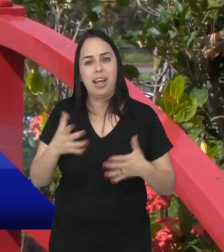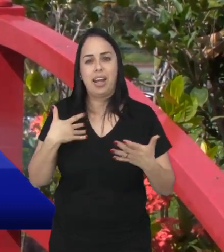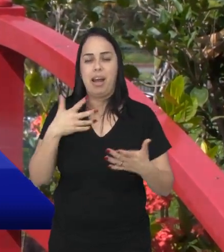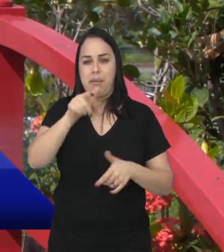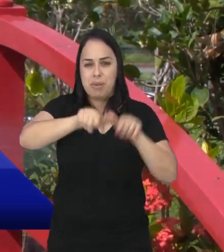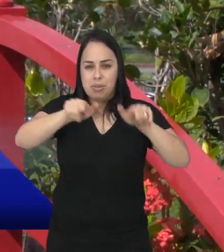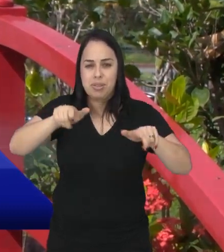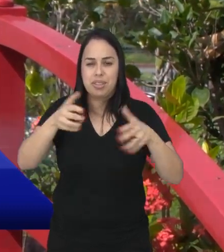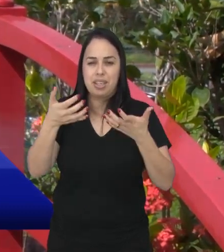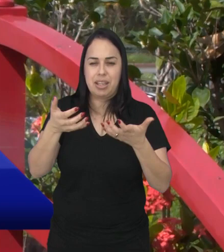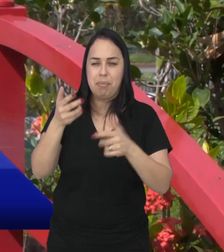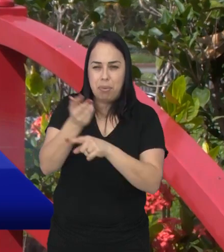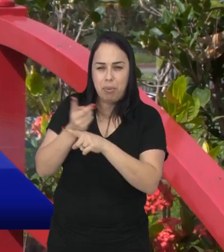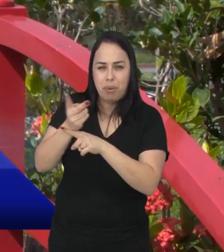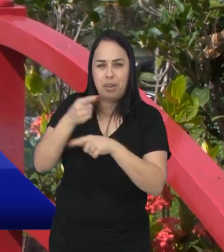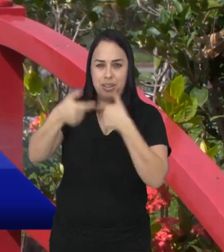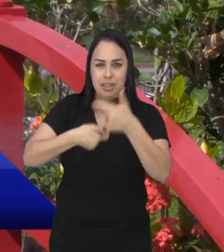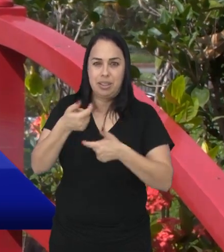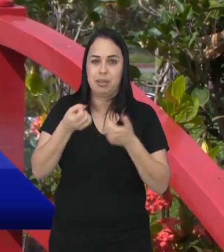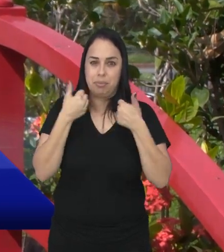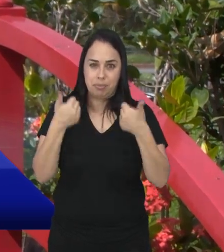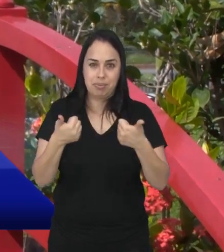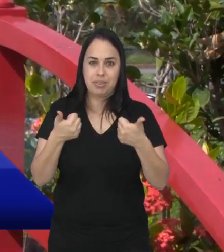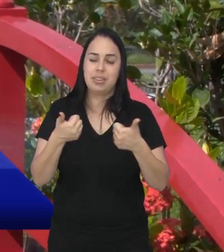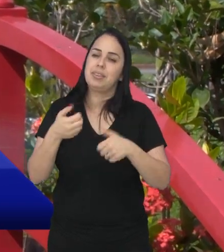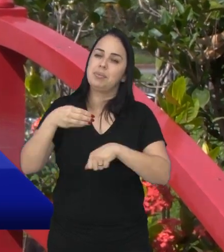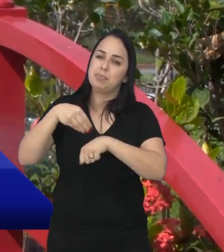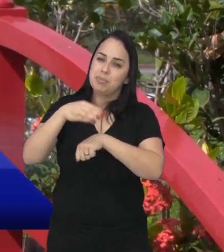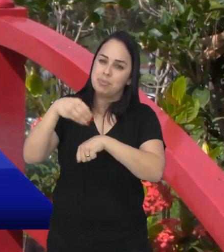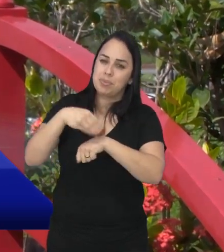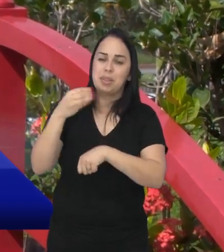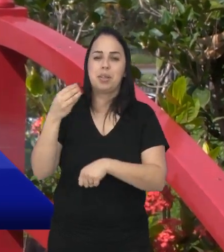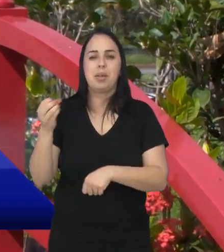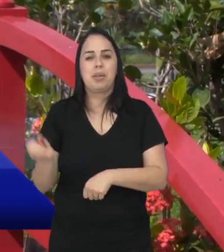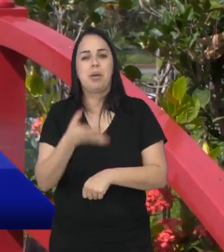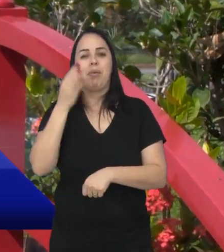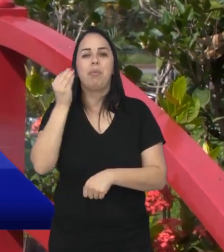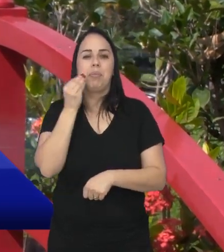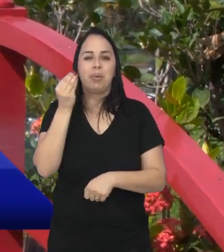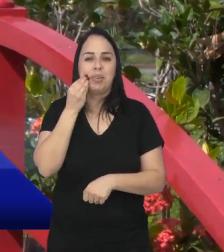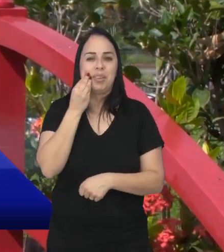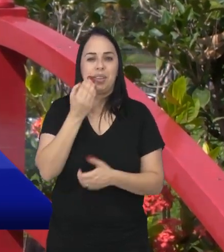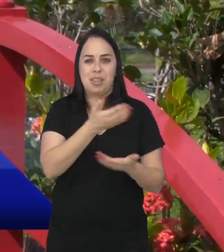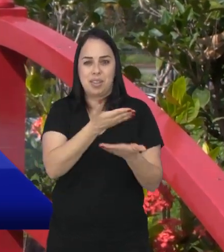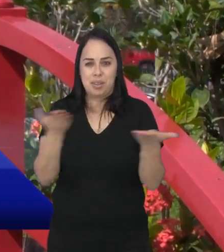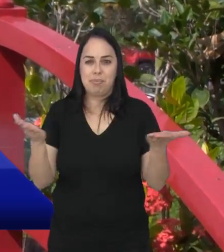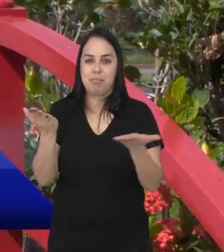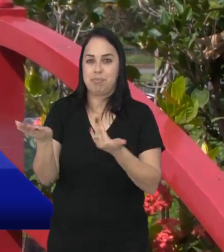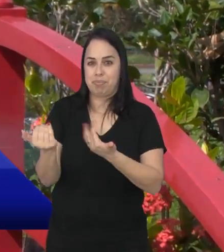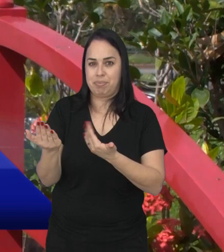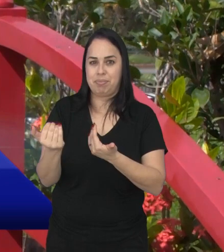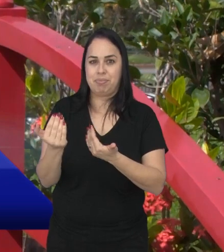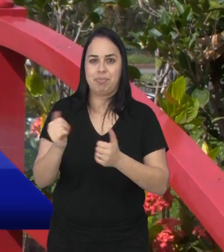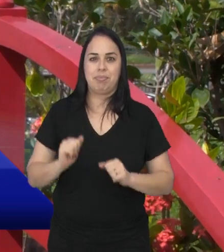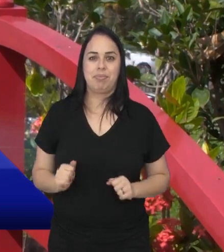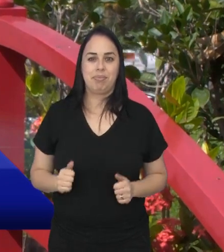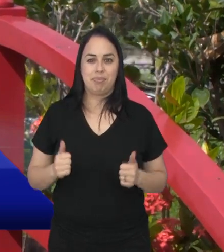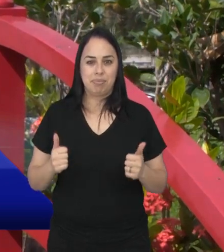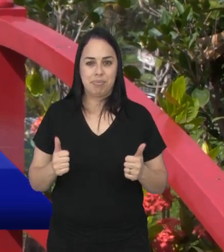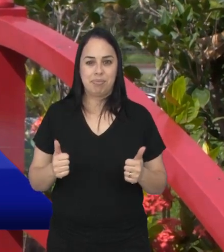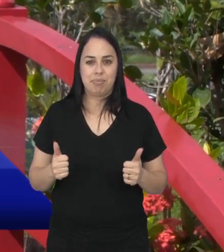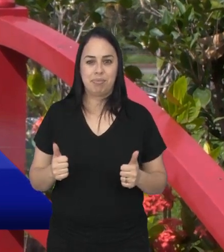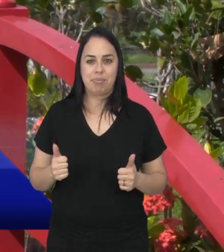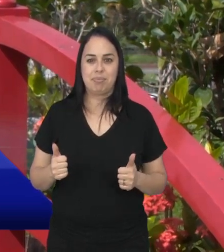é tudo né para quem busca um novo emprego tá bom Sandra Esse é o recado novas oportunidades para os jovens aí da nossa região